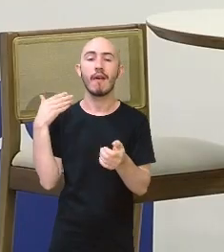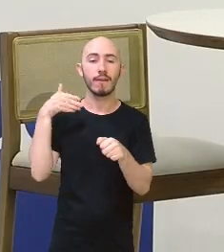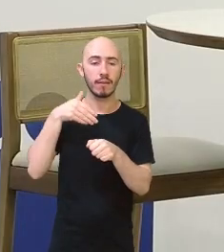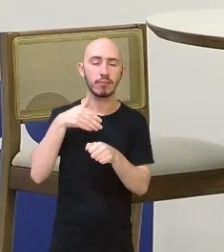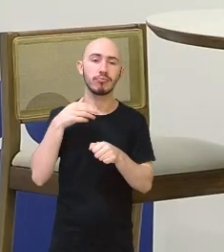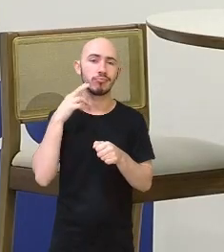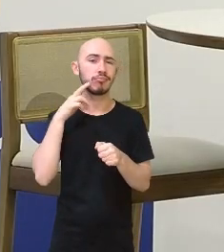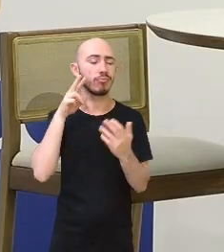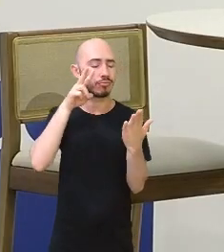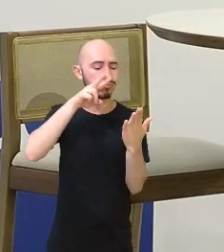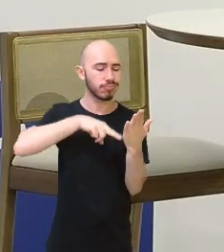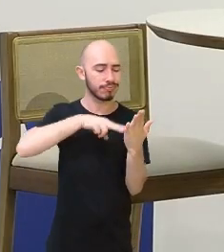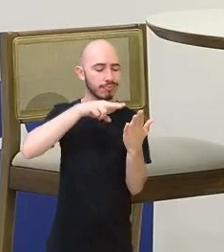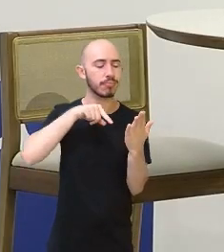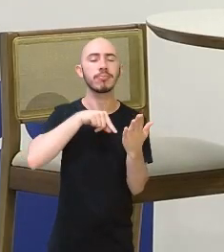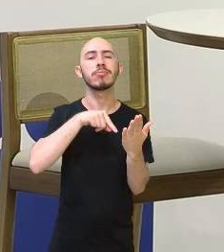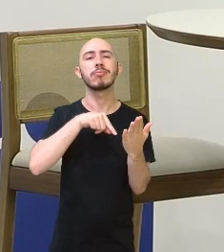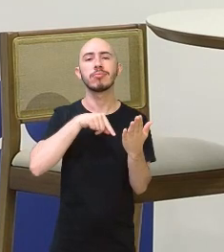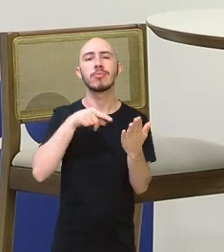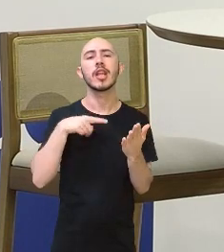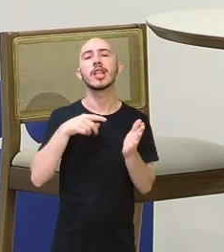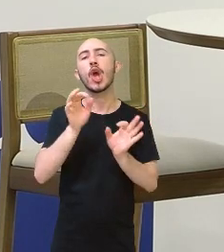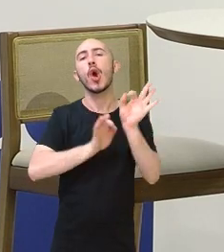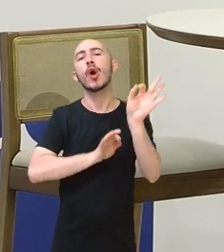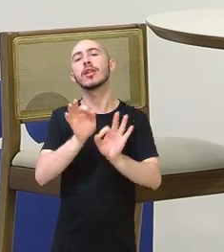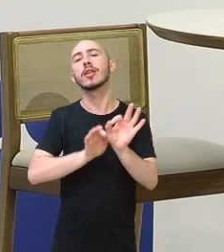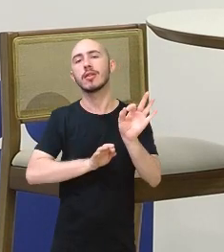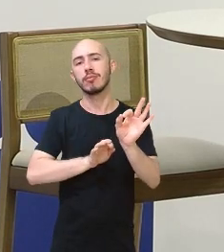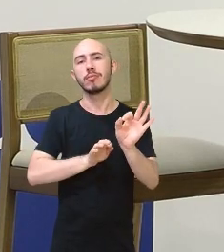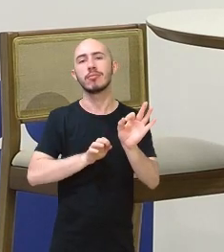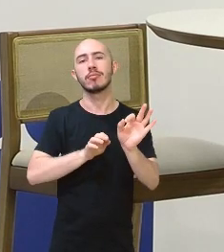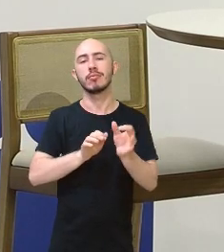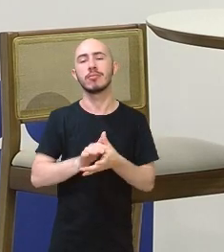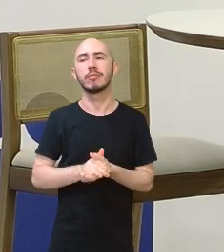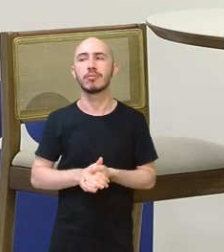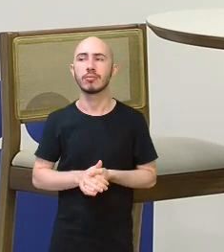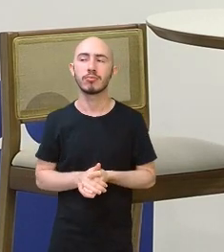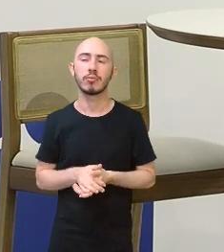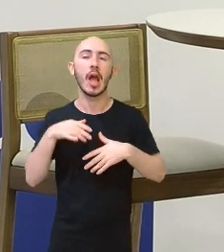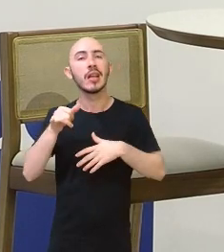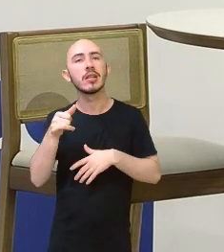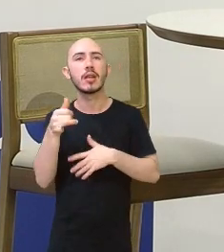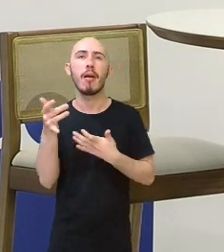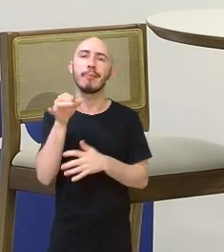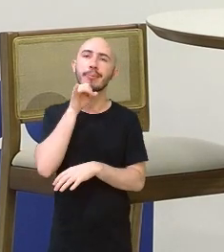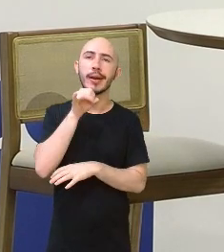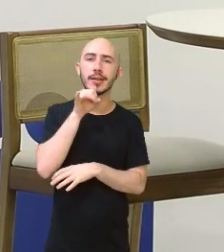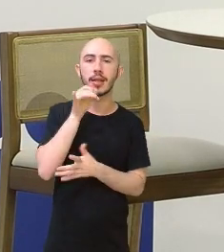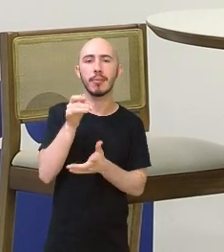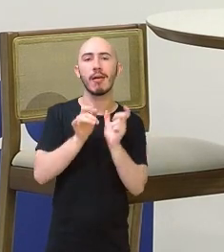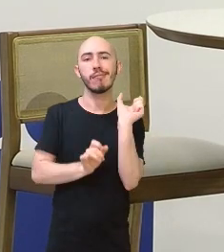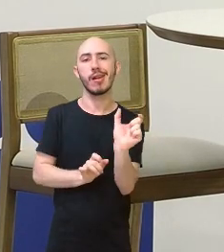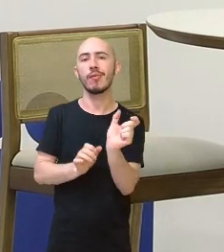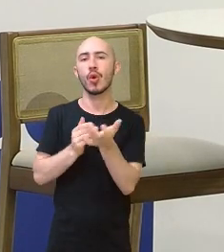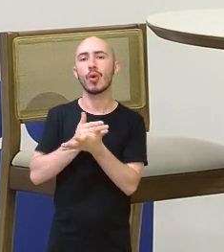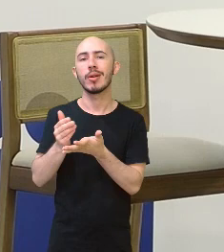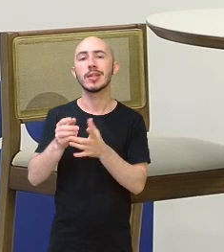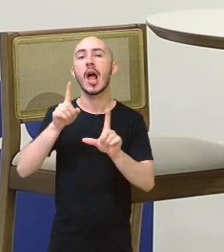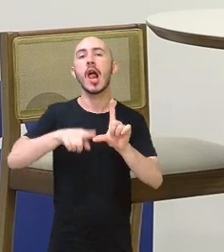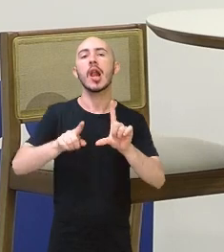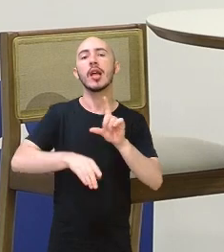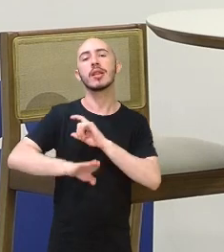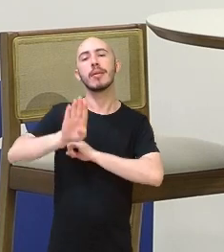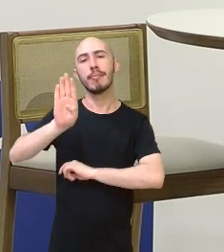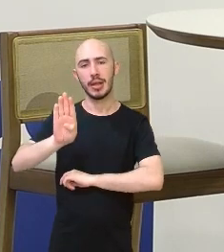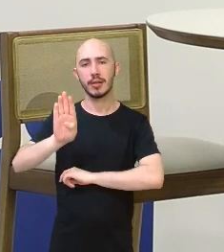e aí não resta dúvida do significado das palavras. Você vai, por exemplo, uma palavra que começa com a letra B.